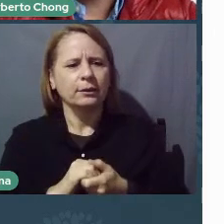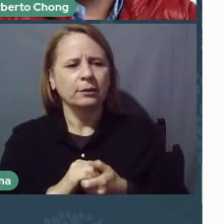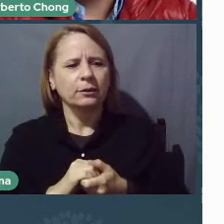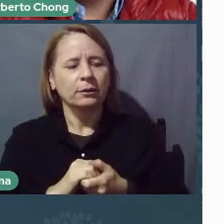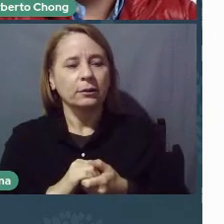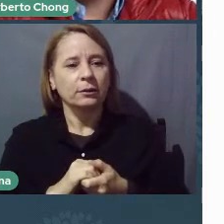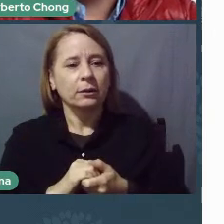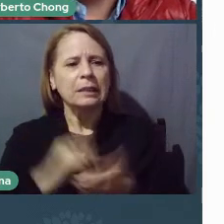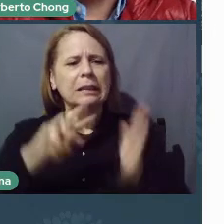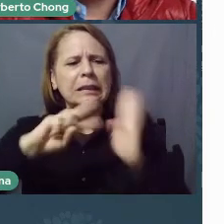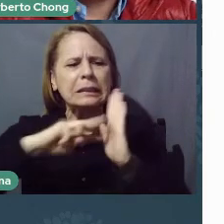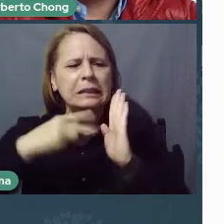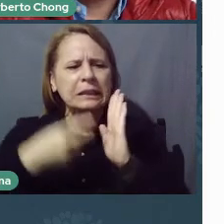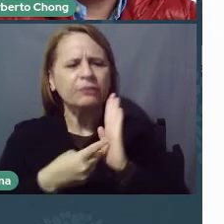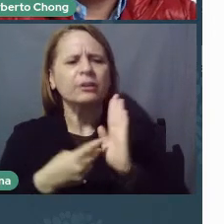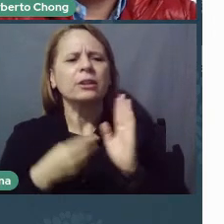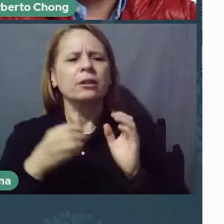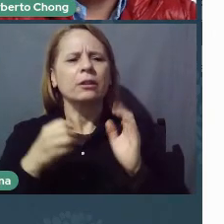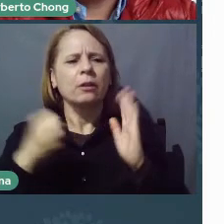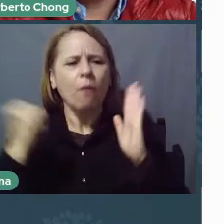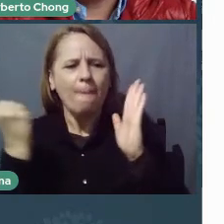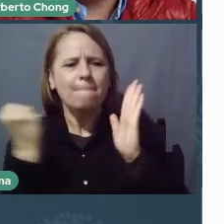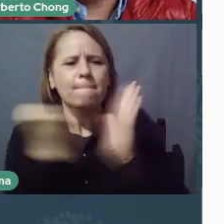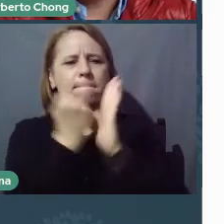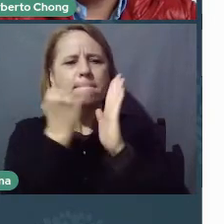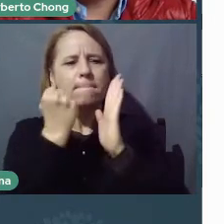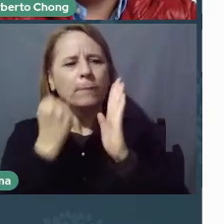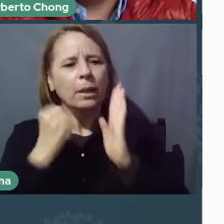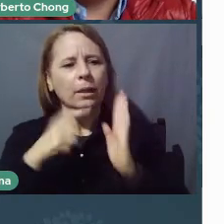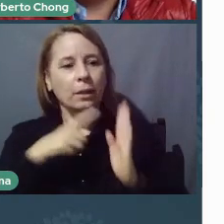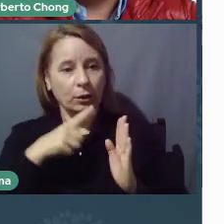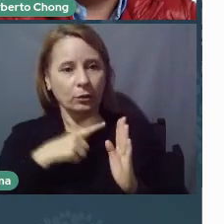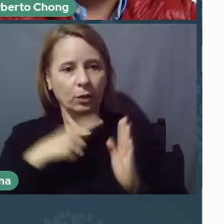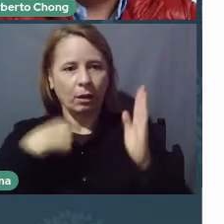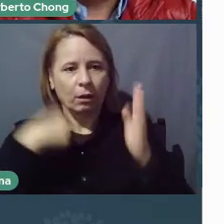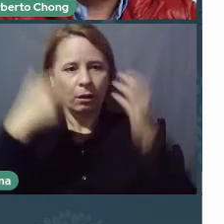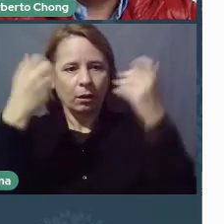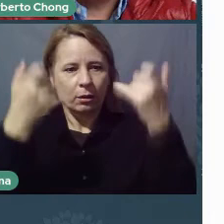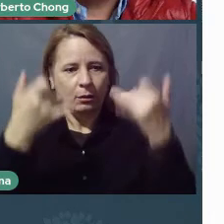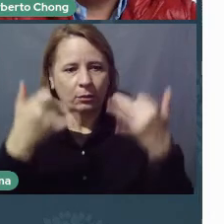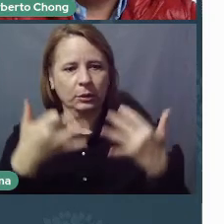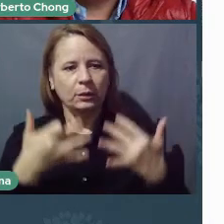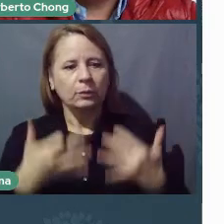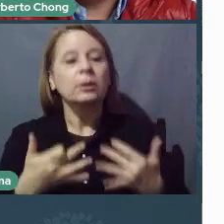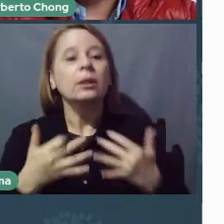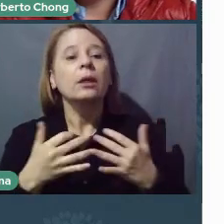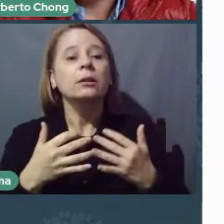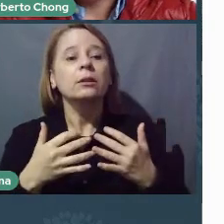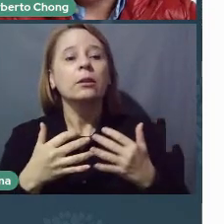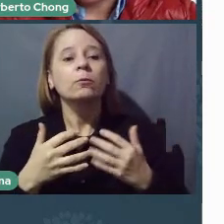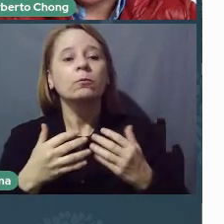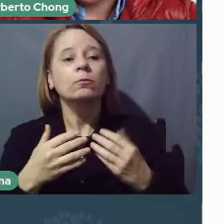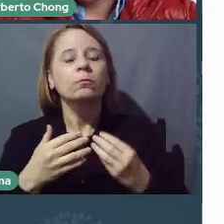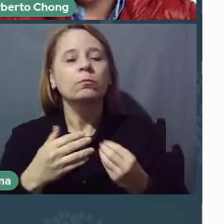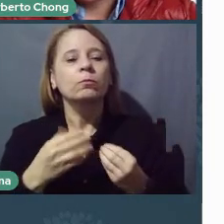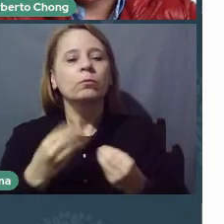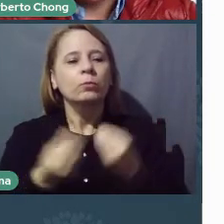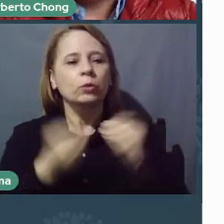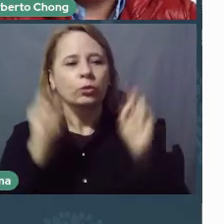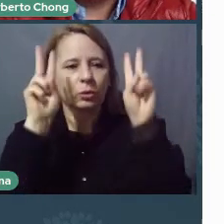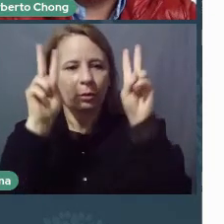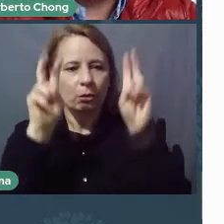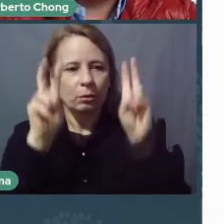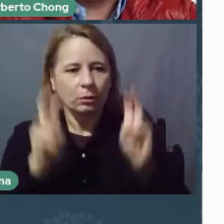O que ela significa e qual é o impacto. Então, aqui são as minhas declarações de conflito de interesse, para